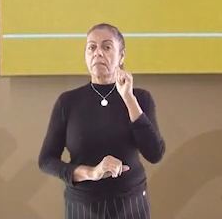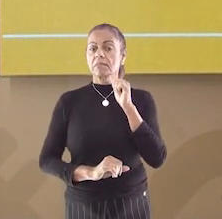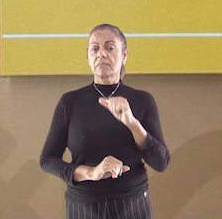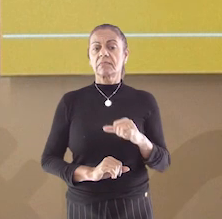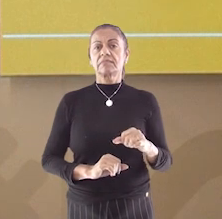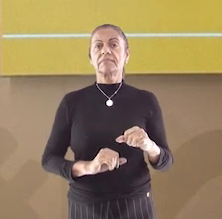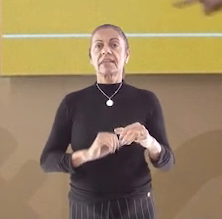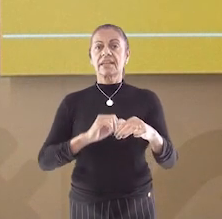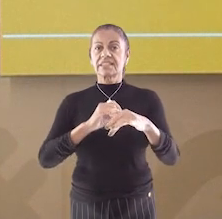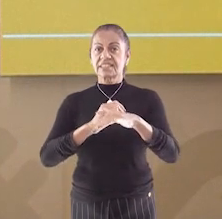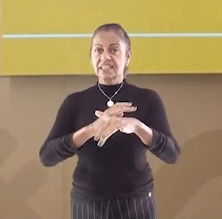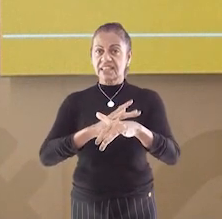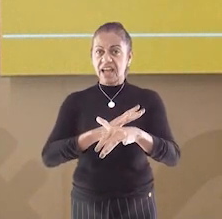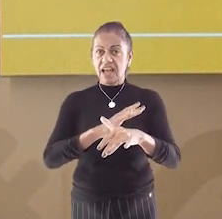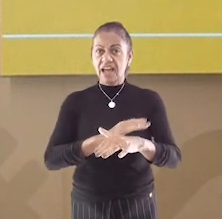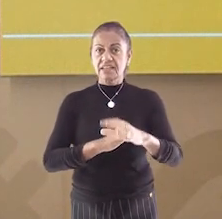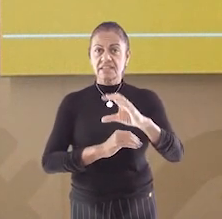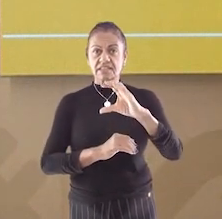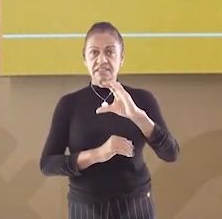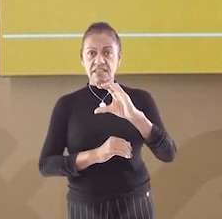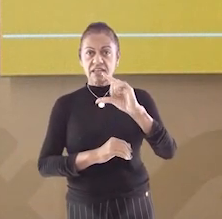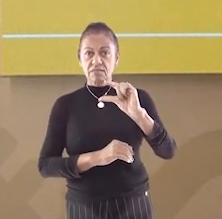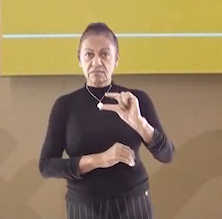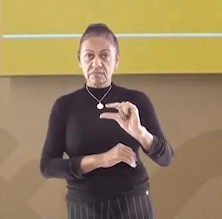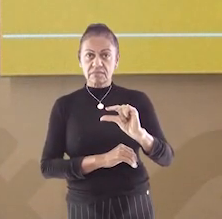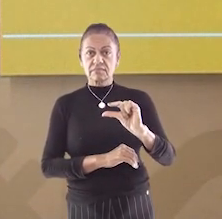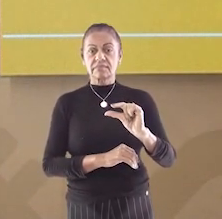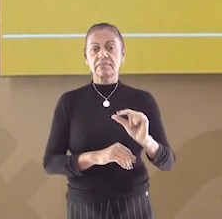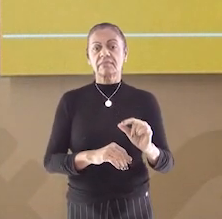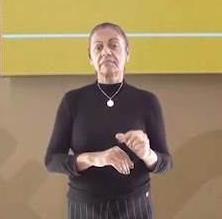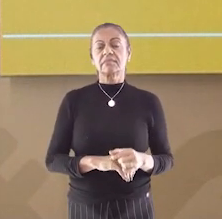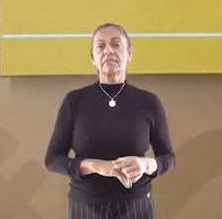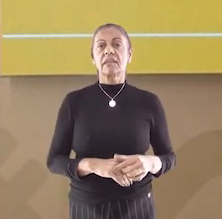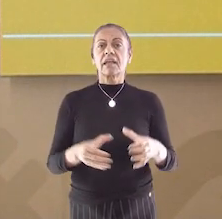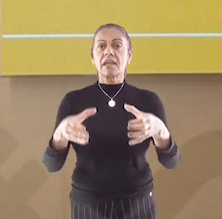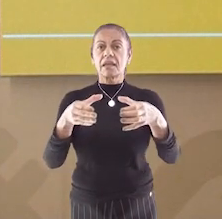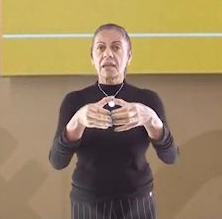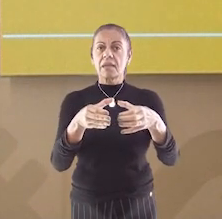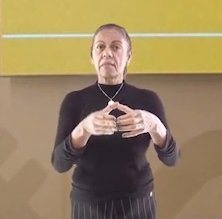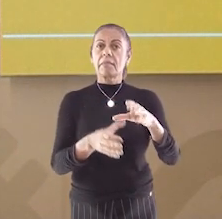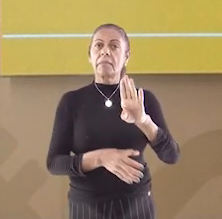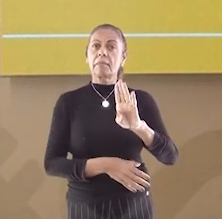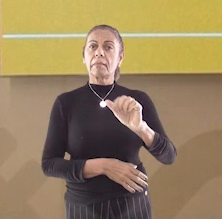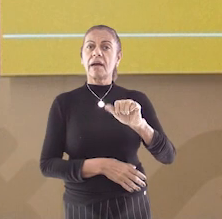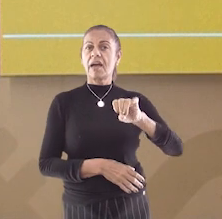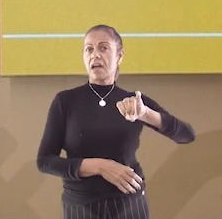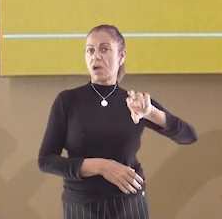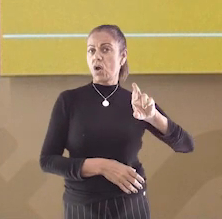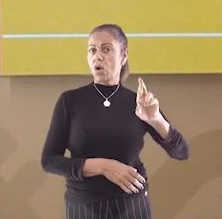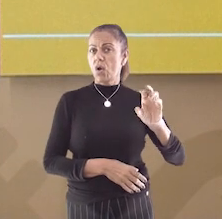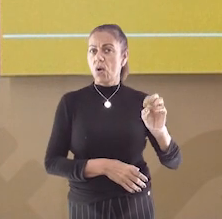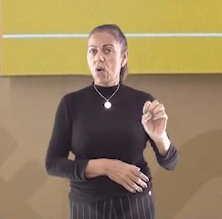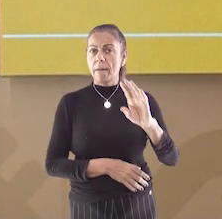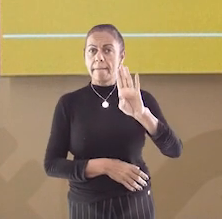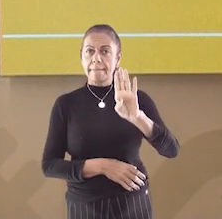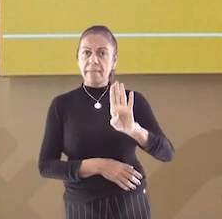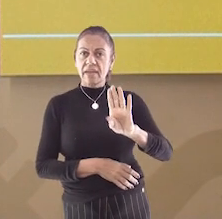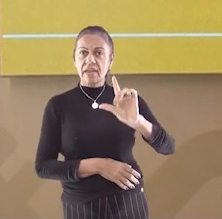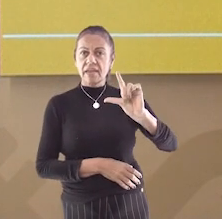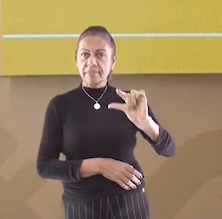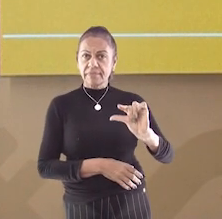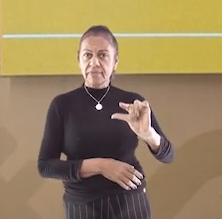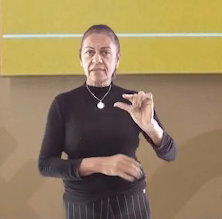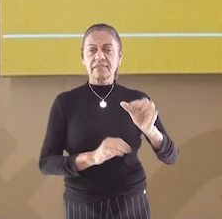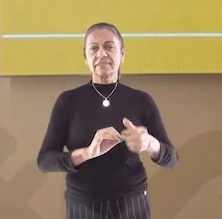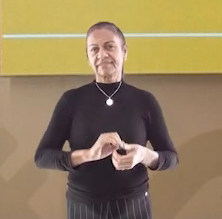com M minúsculo, cidade com C minúsculo e bairro com a letra B